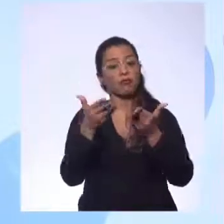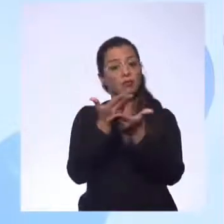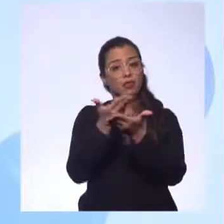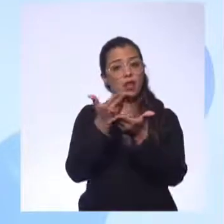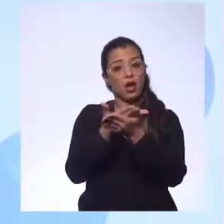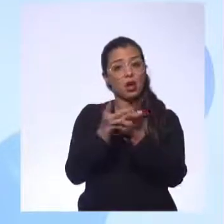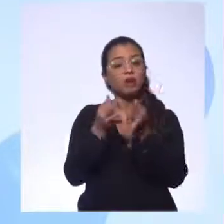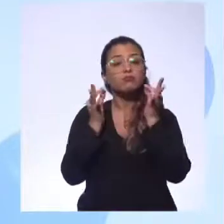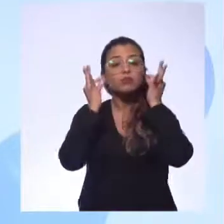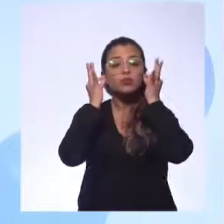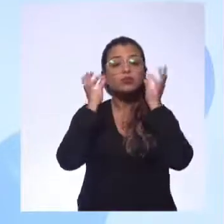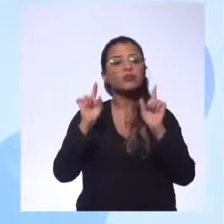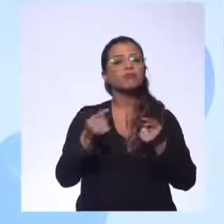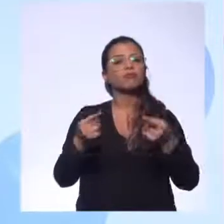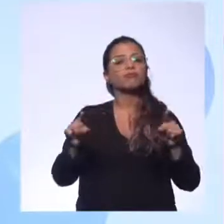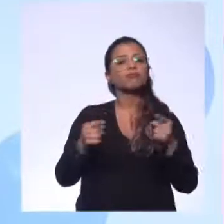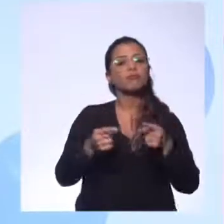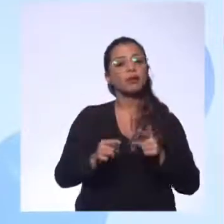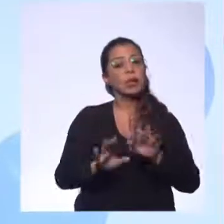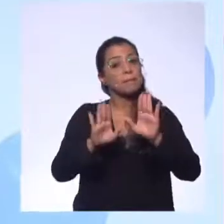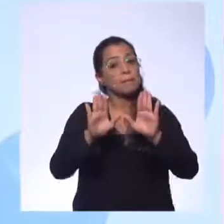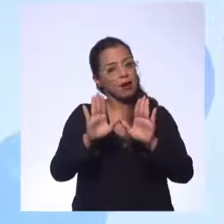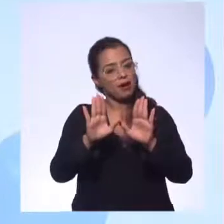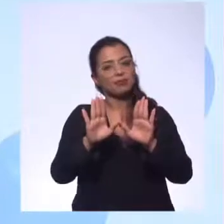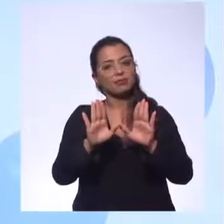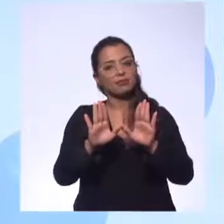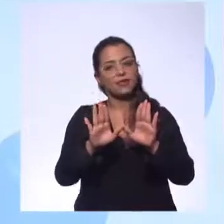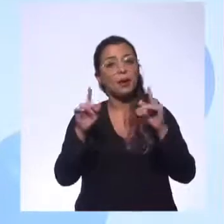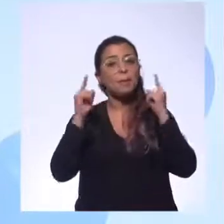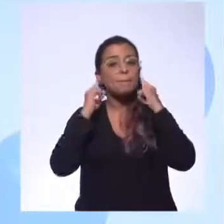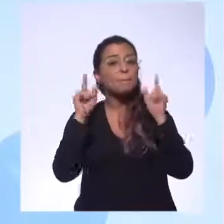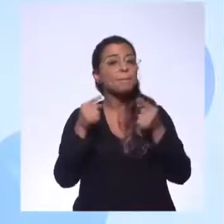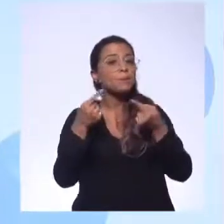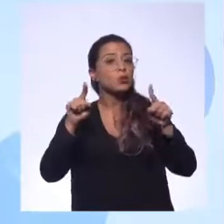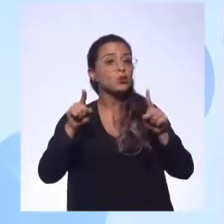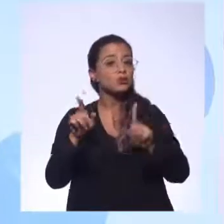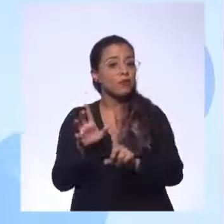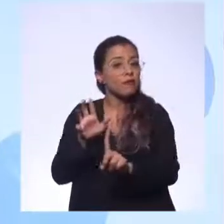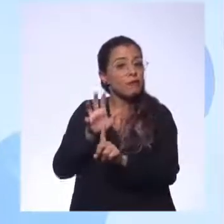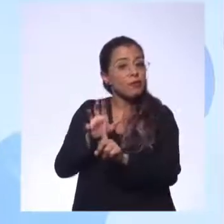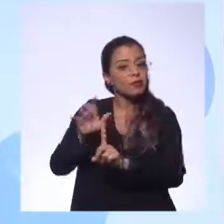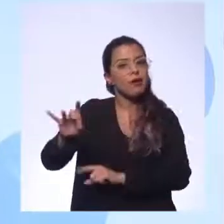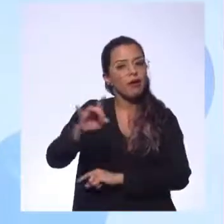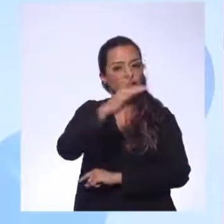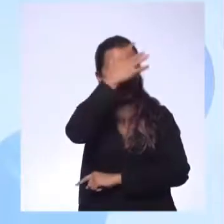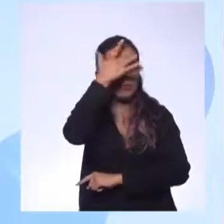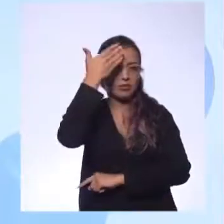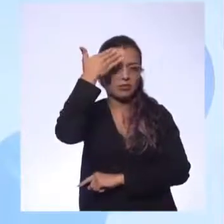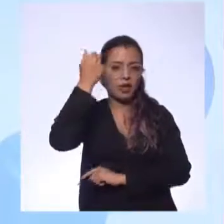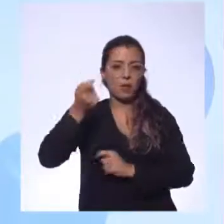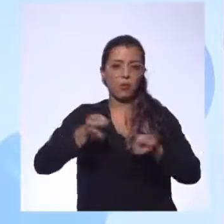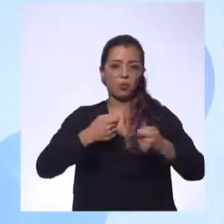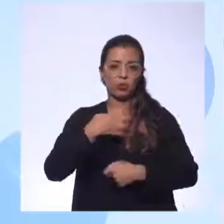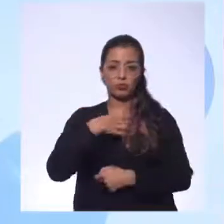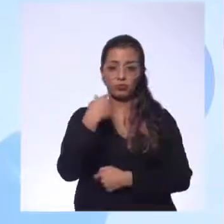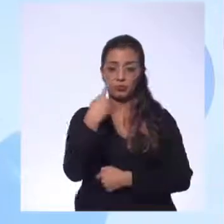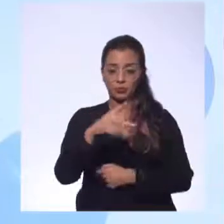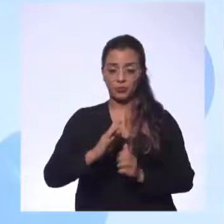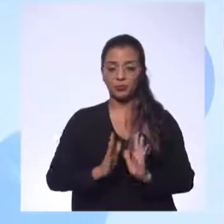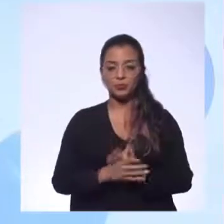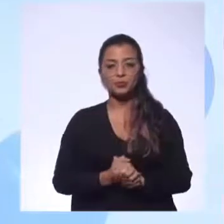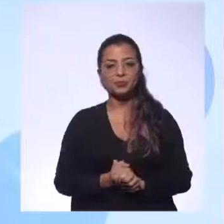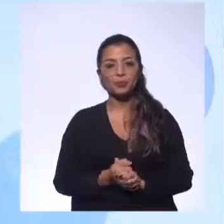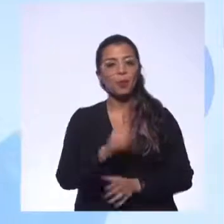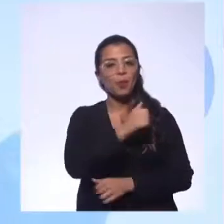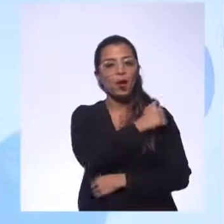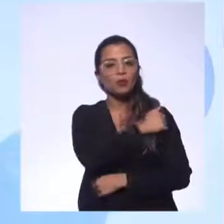no aleatório, tal. Mas aí é aquela questão, né? Quanto que essa música está interferindo? Cada um sabe como controla, né? O aluno Gilberto, não